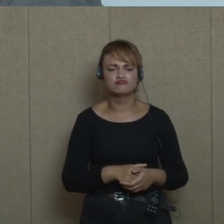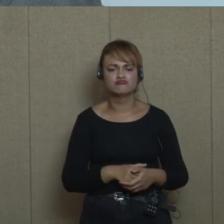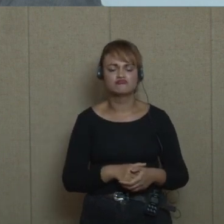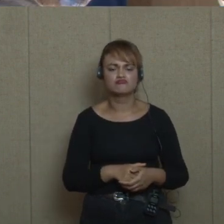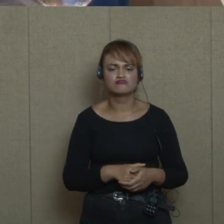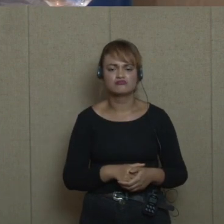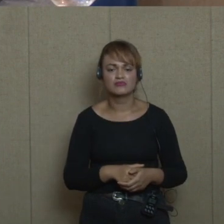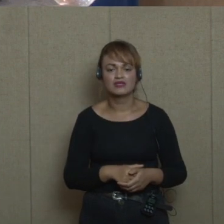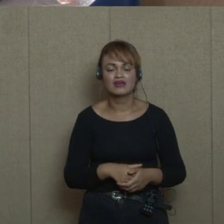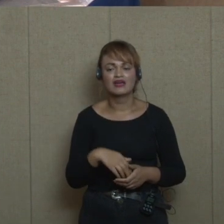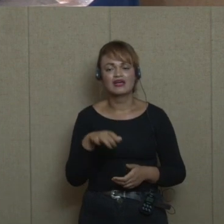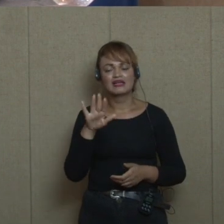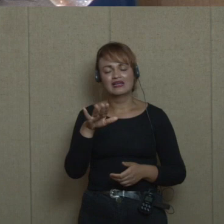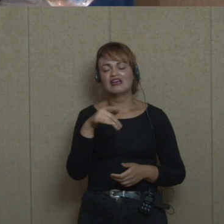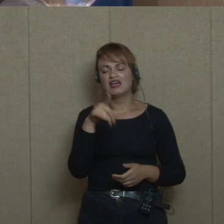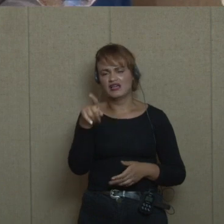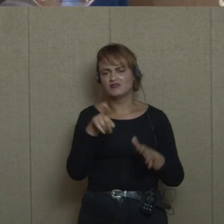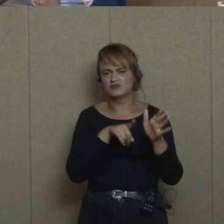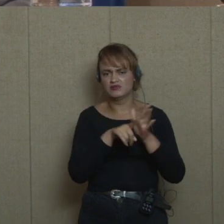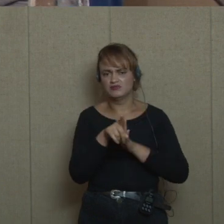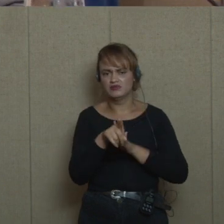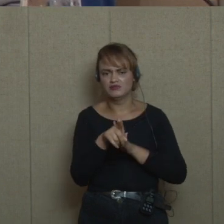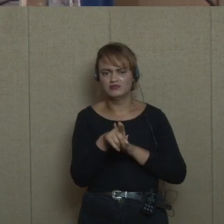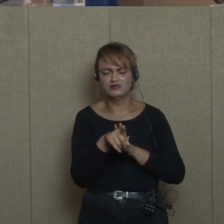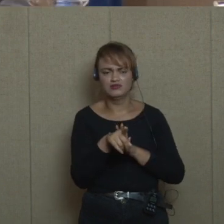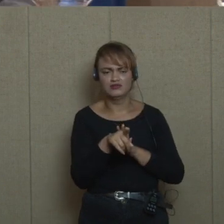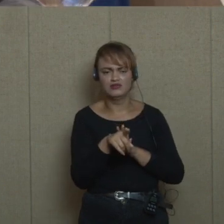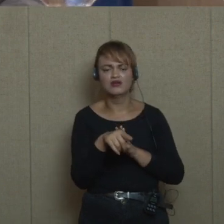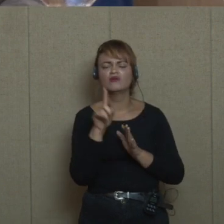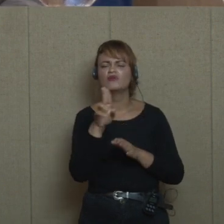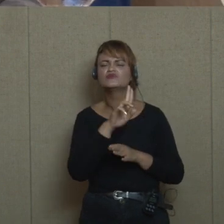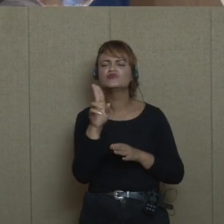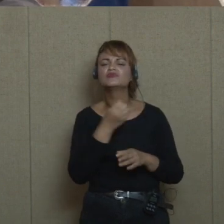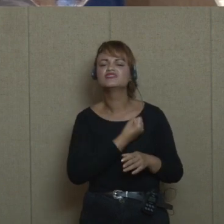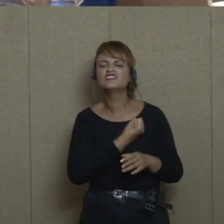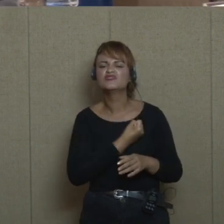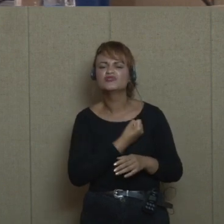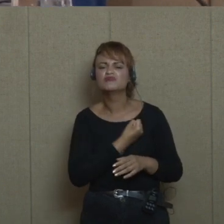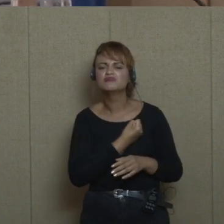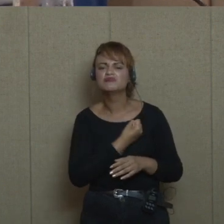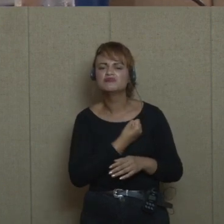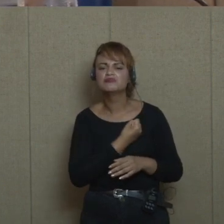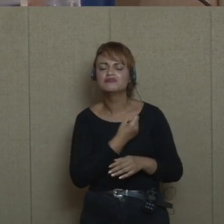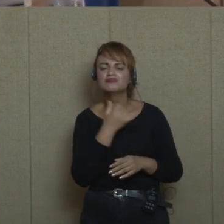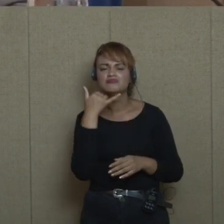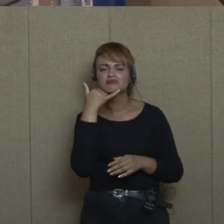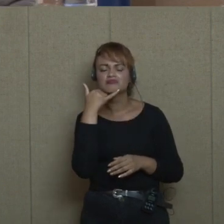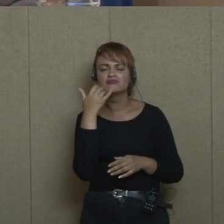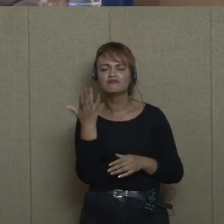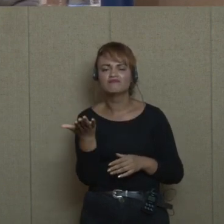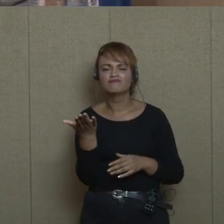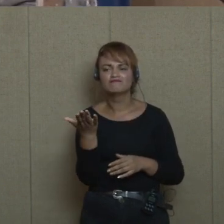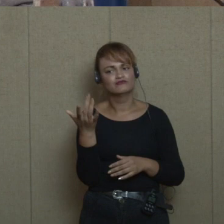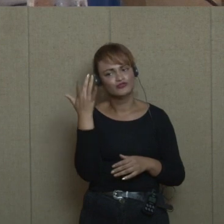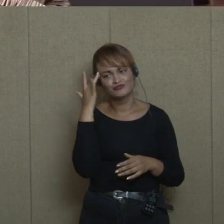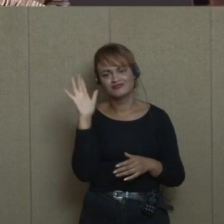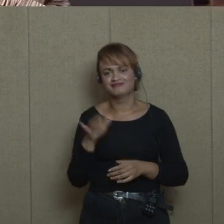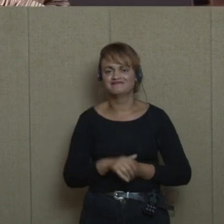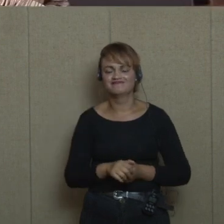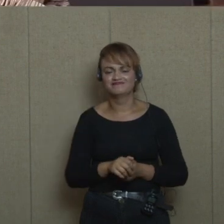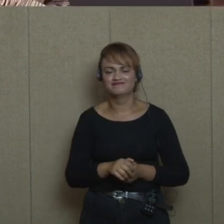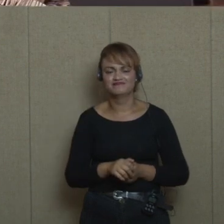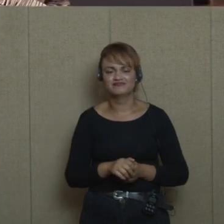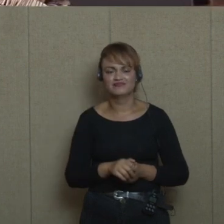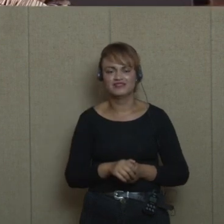You know the question, sabe a pergunta, EU, what is the telephone number? Qual é o seu número de telefone? We are not yet nós ainda não chegamos lá,